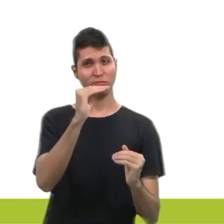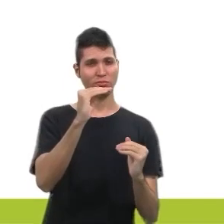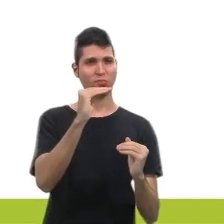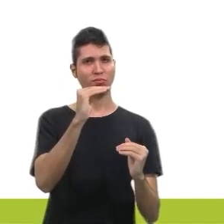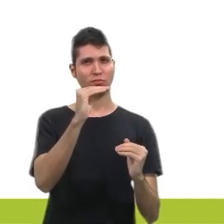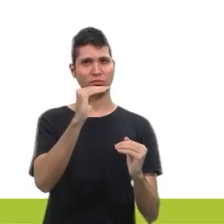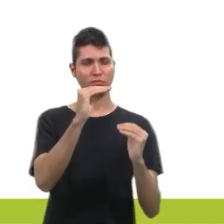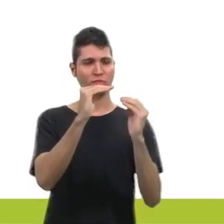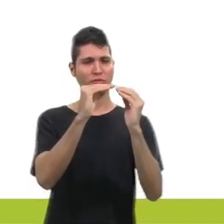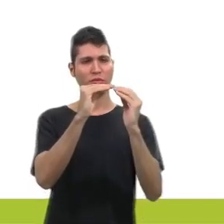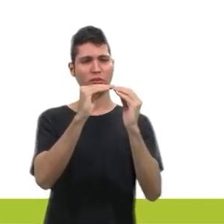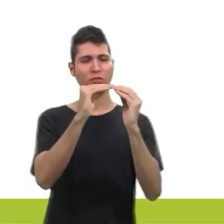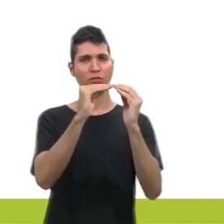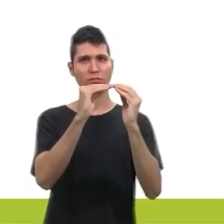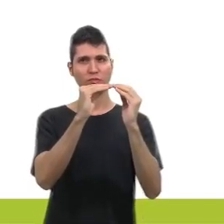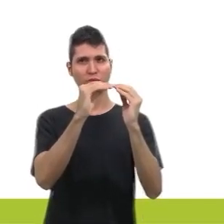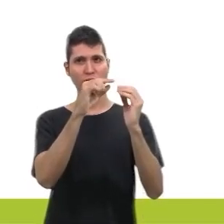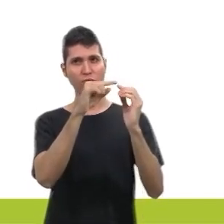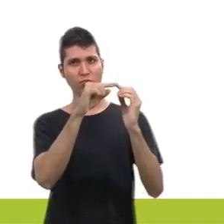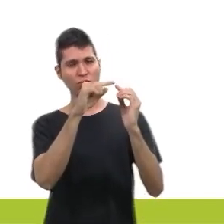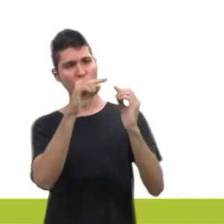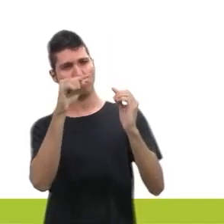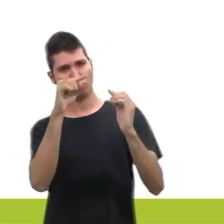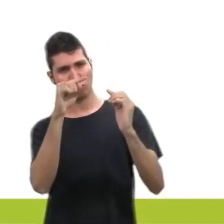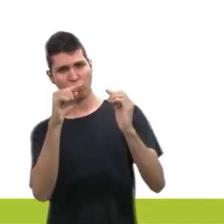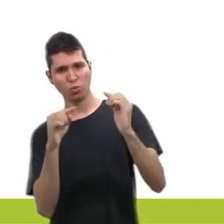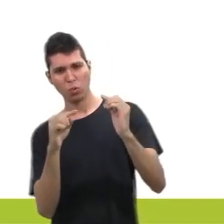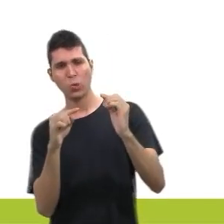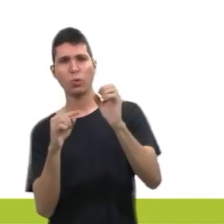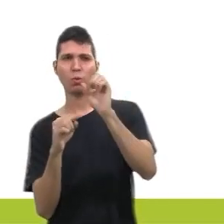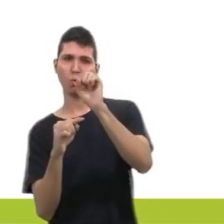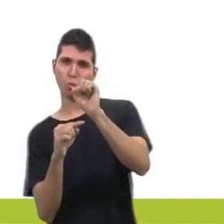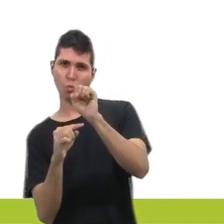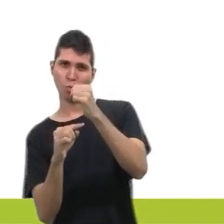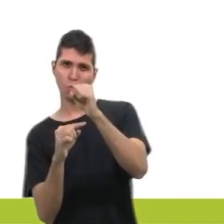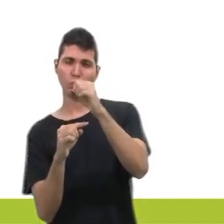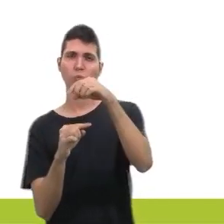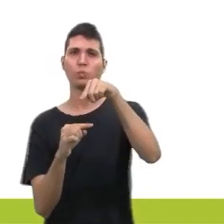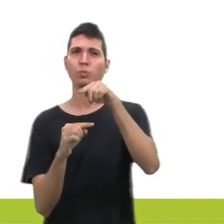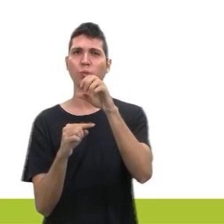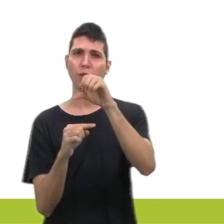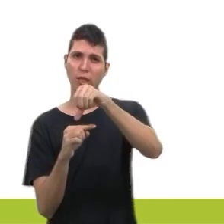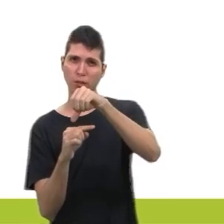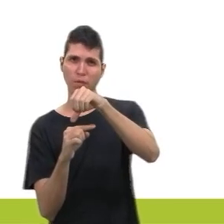Quem é o maior que sobrou? 8,9. Quem é o menor que sobrou?